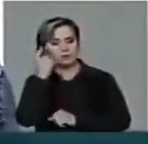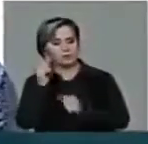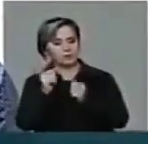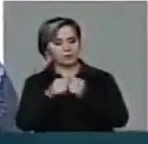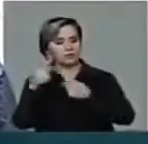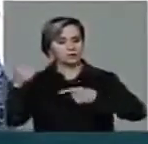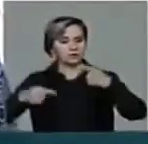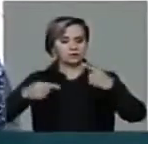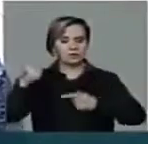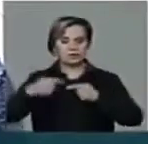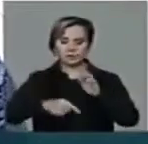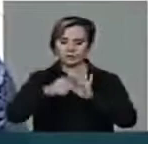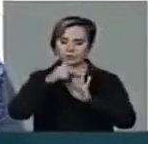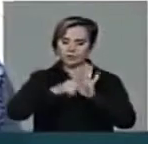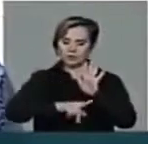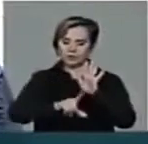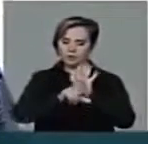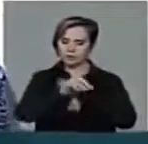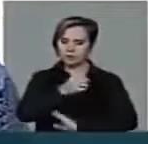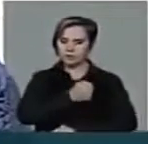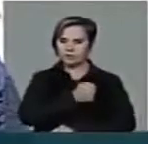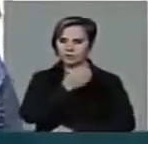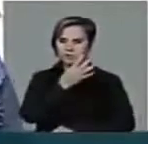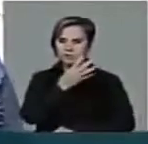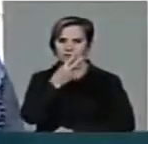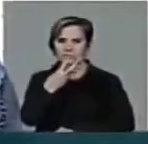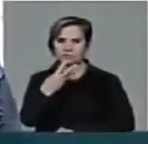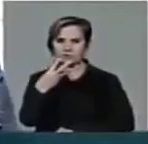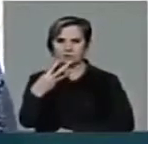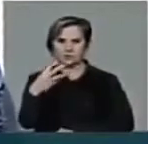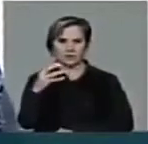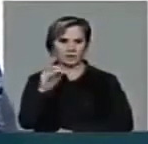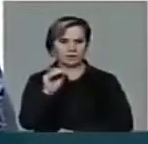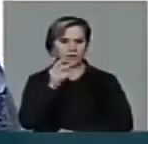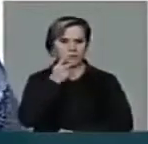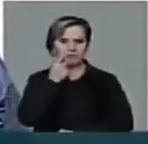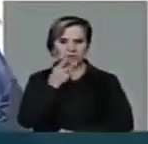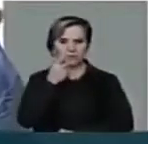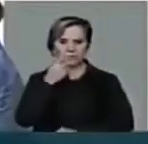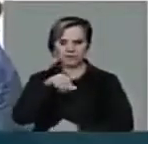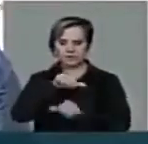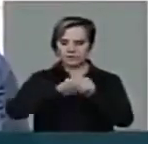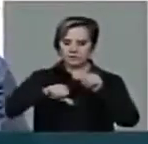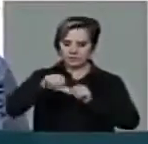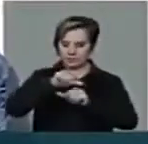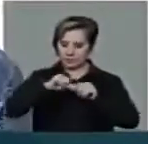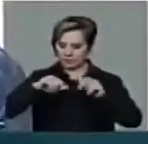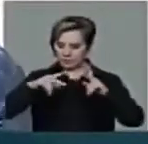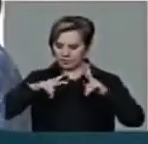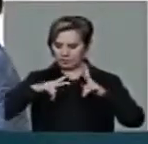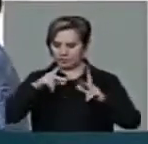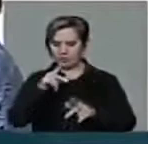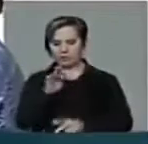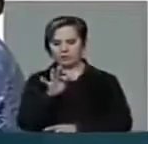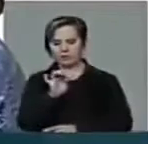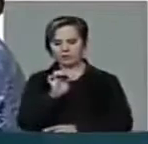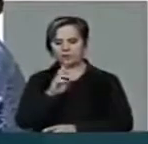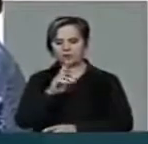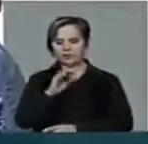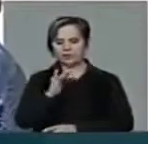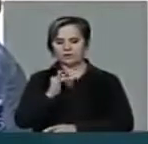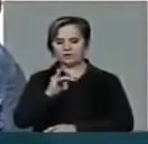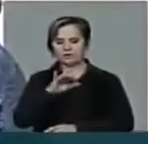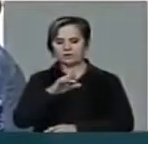o PL 4330, que diz respeito à terceirização. Estavam presentes todas